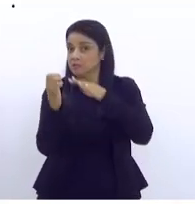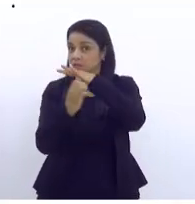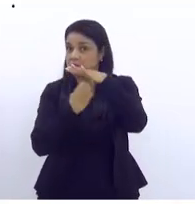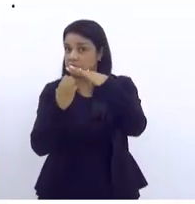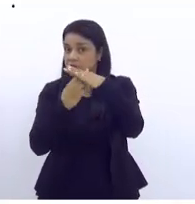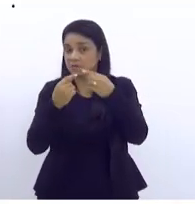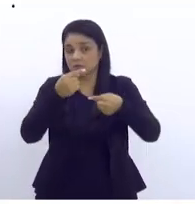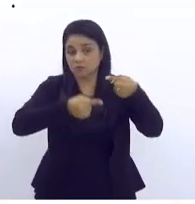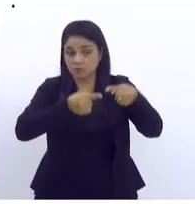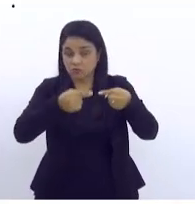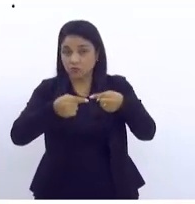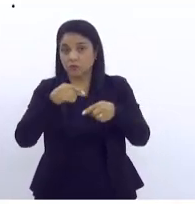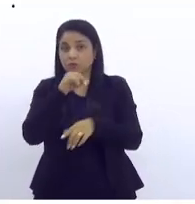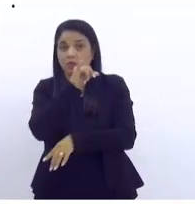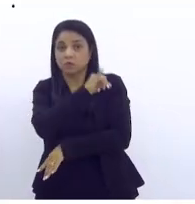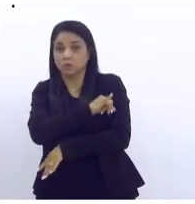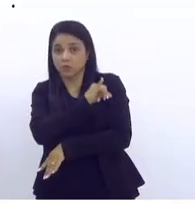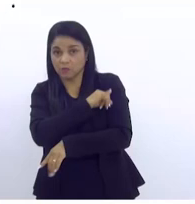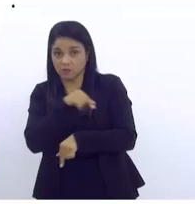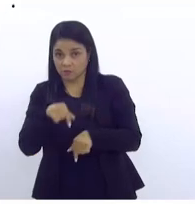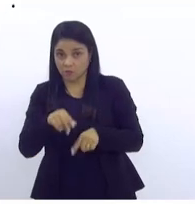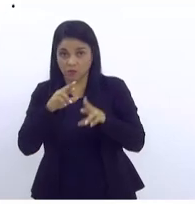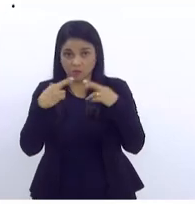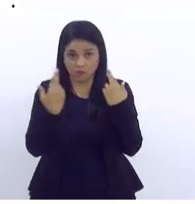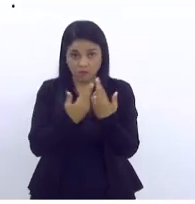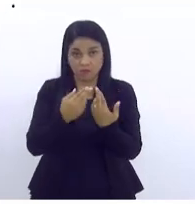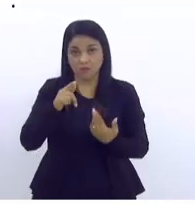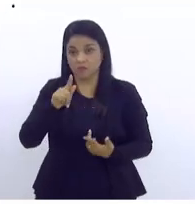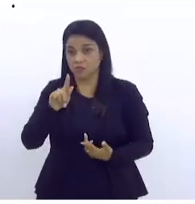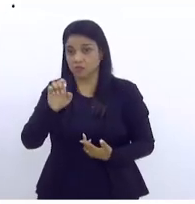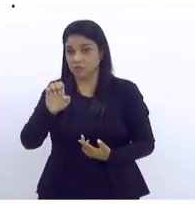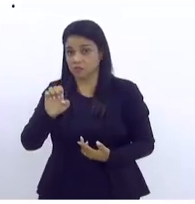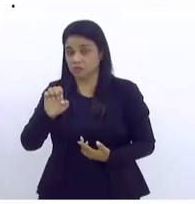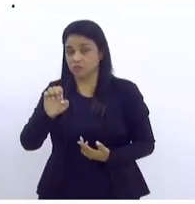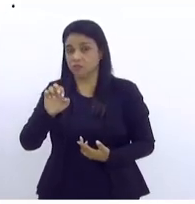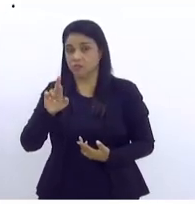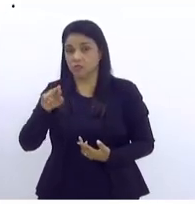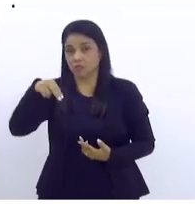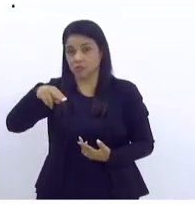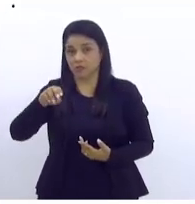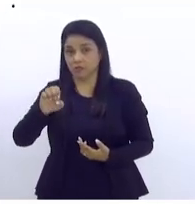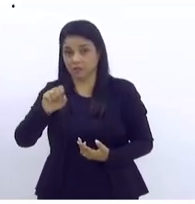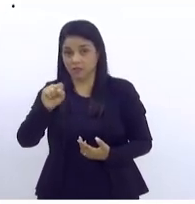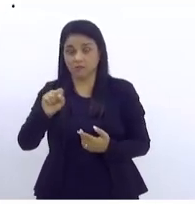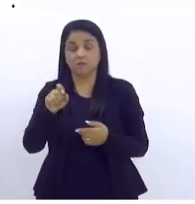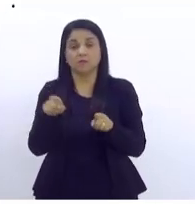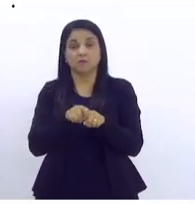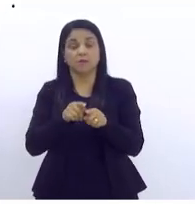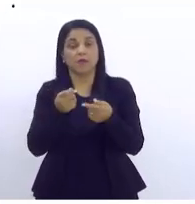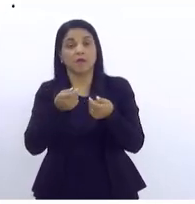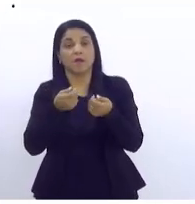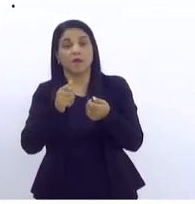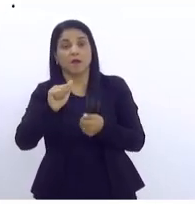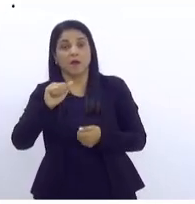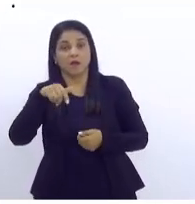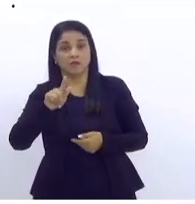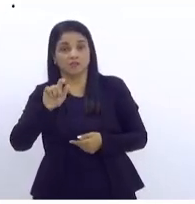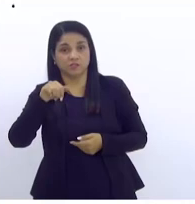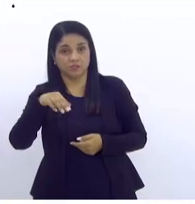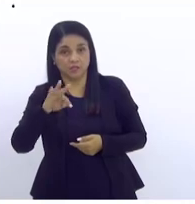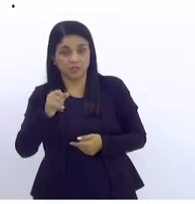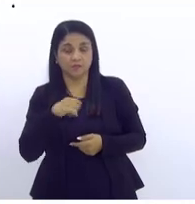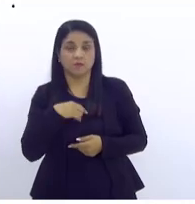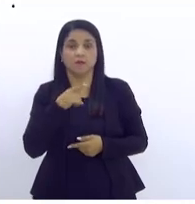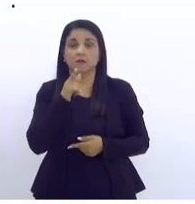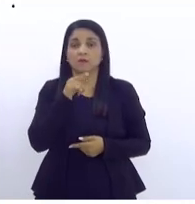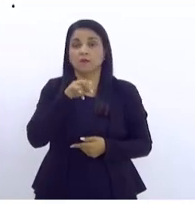discutindo no Rio de Janeiro né com a a Gena né e com a a agência reguladora Municipal né que é Rio a Rio águas